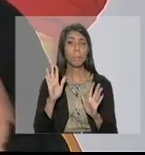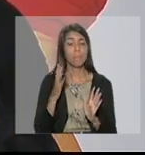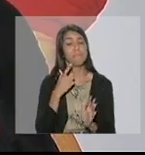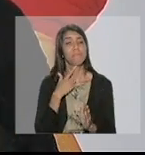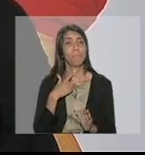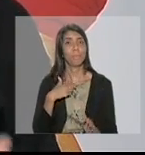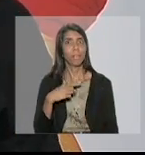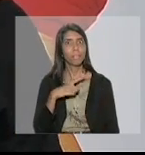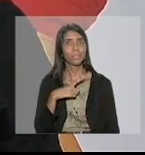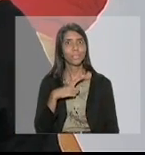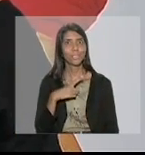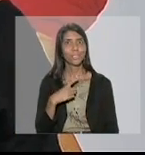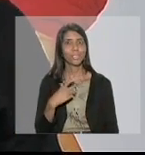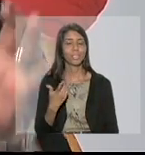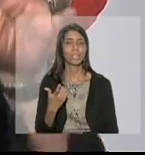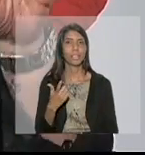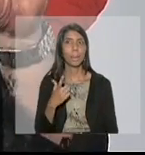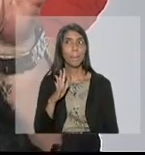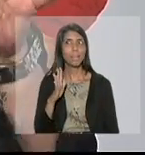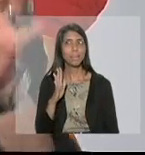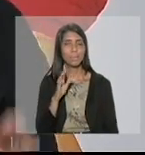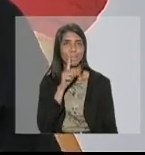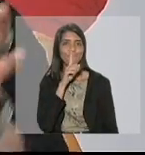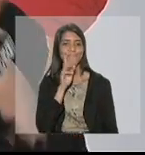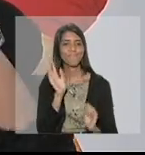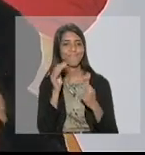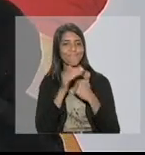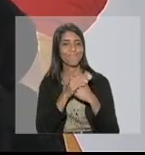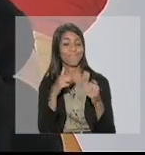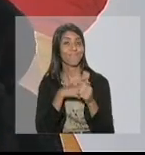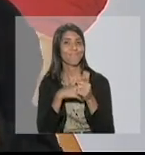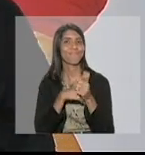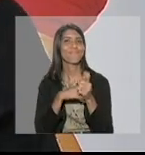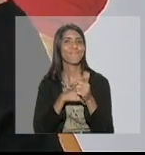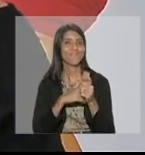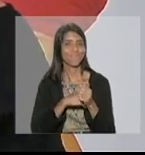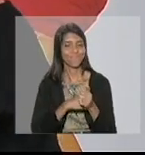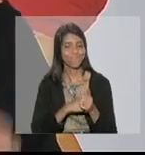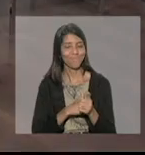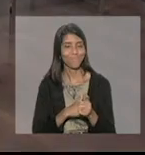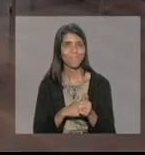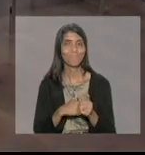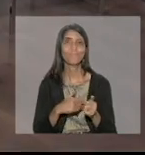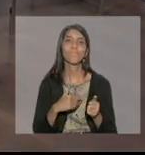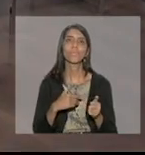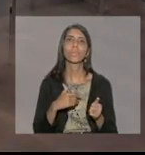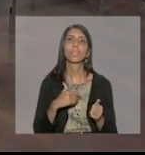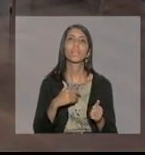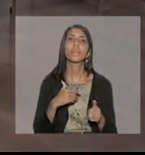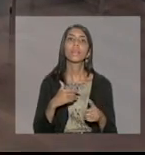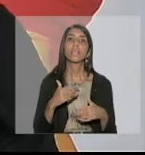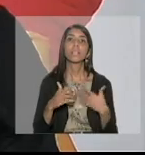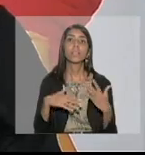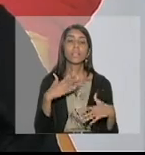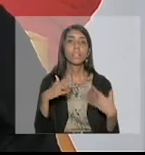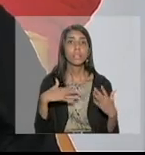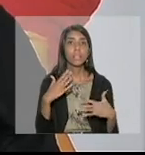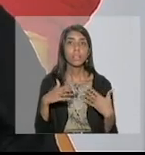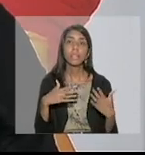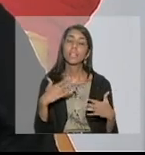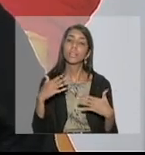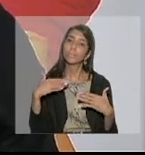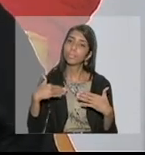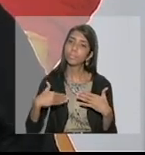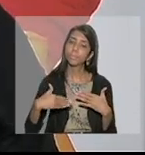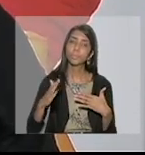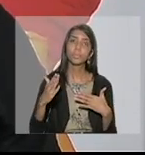essa era a minha vontade repressiva, né? Ali, guardada. Reprimida. Reprimida, desculpe. Aí, reprimida. E aí,